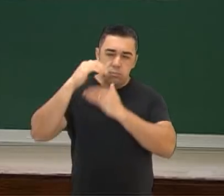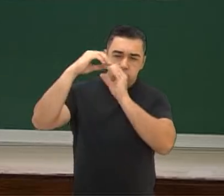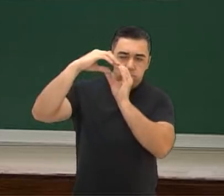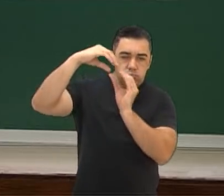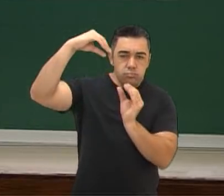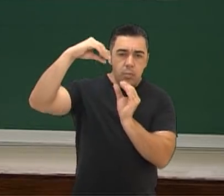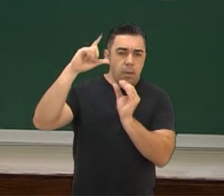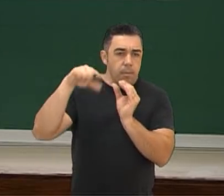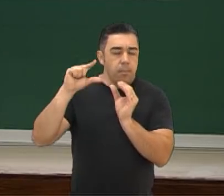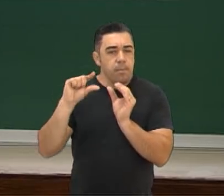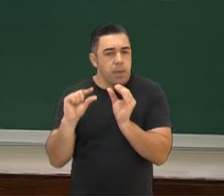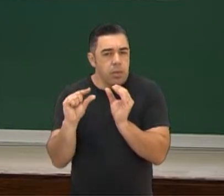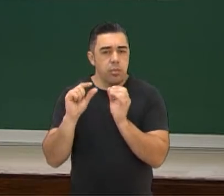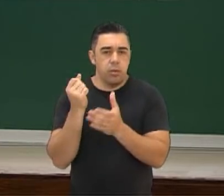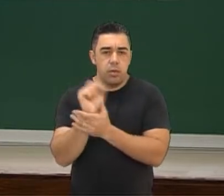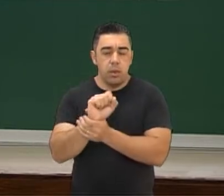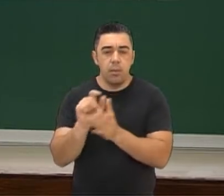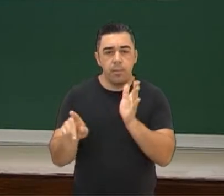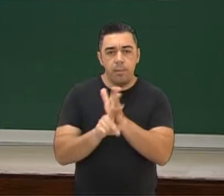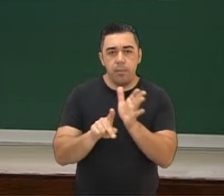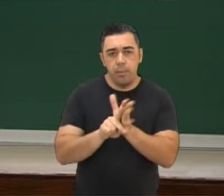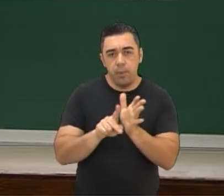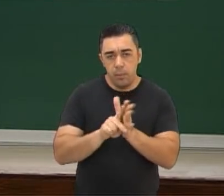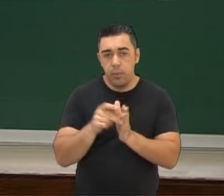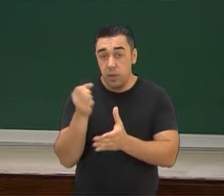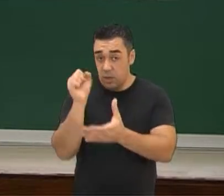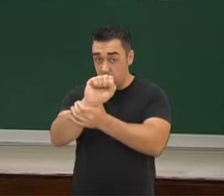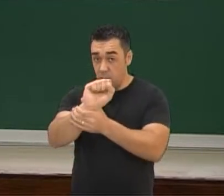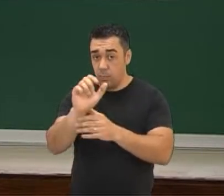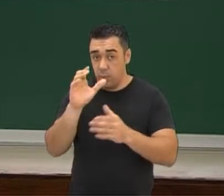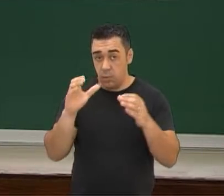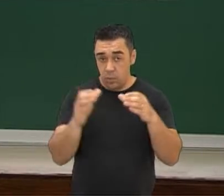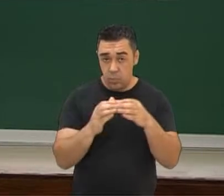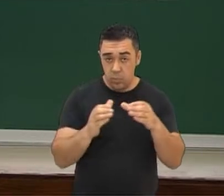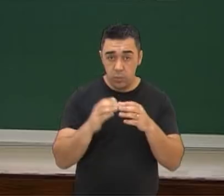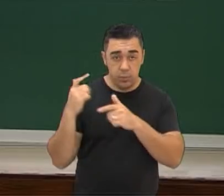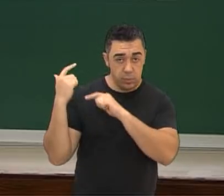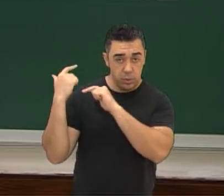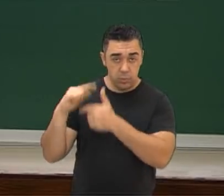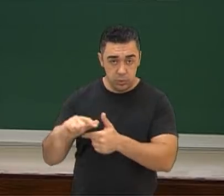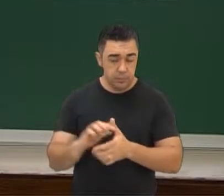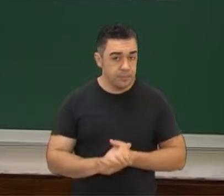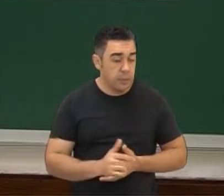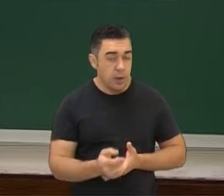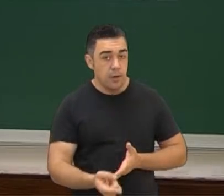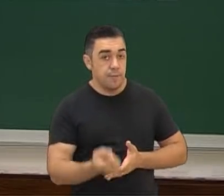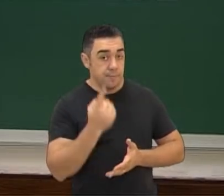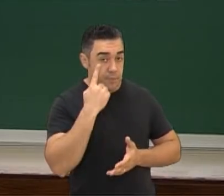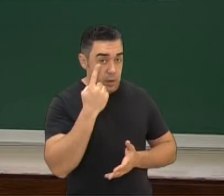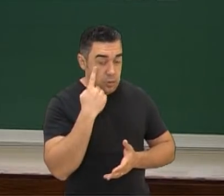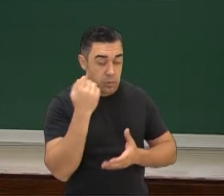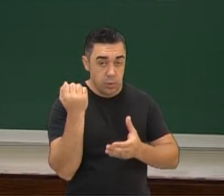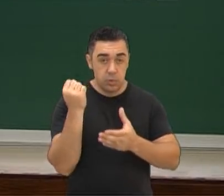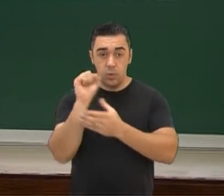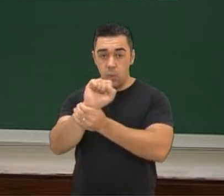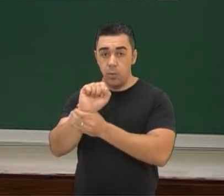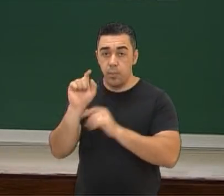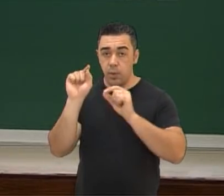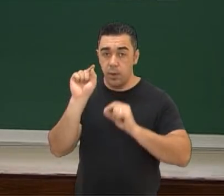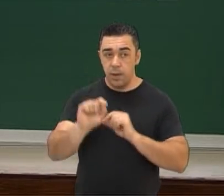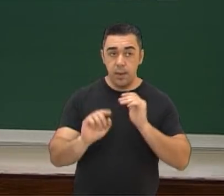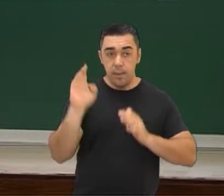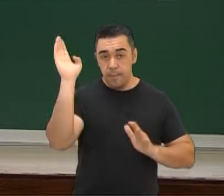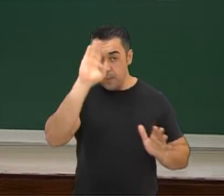as menores áreas reservadas também para essas comunidades tradicionais. Vejam que os quilombolas a gente fala do